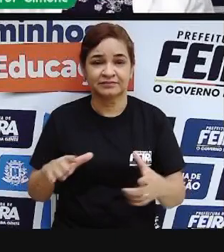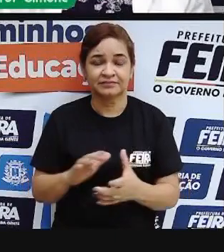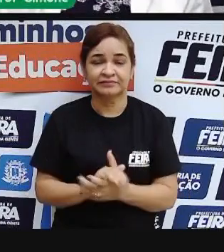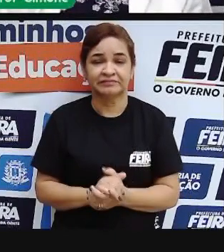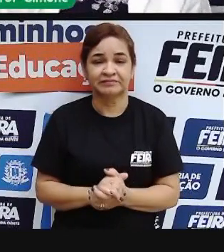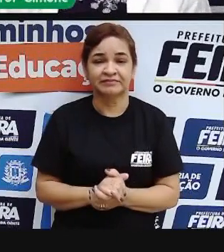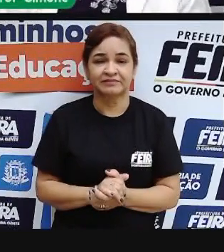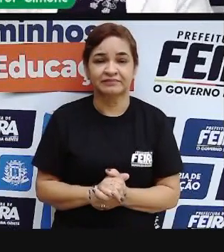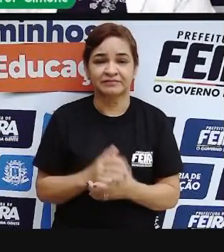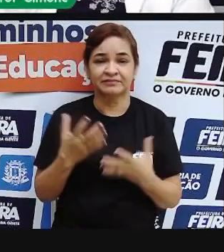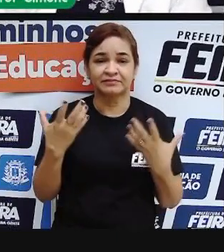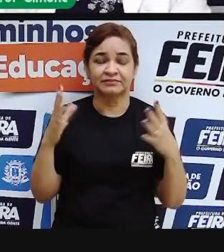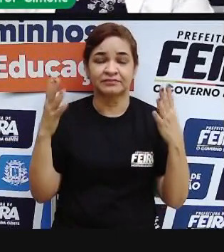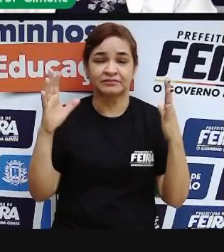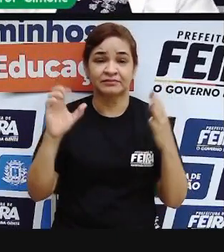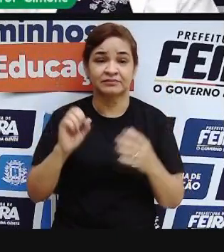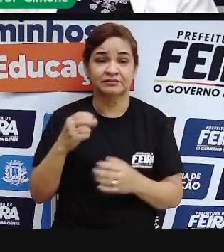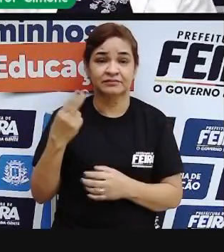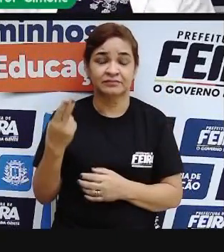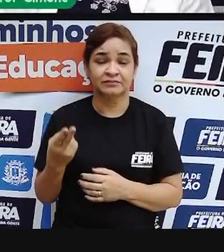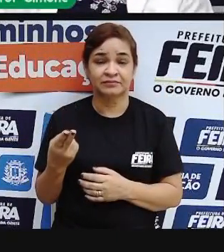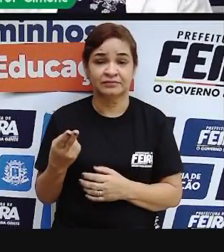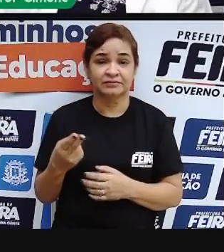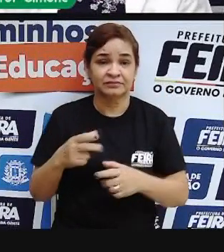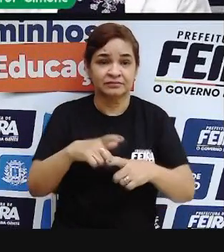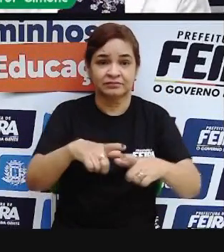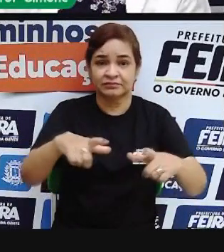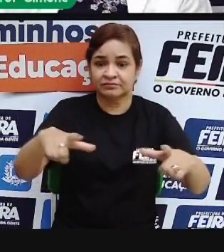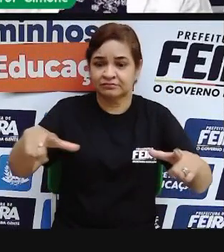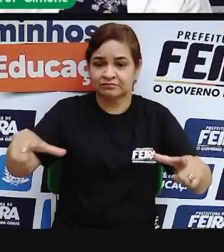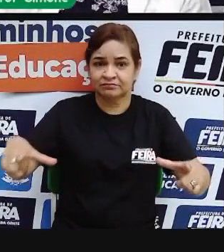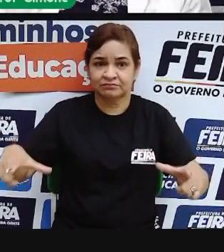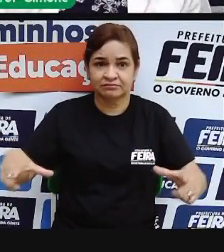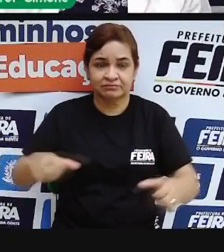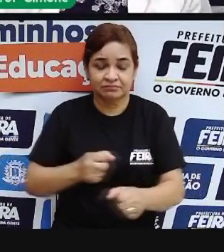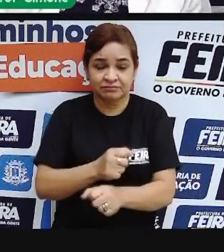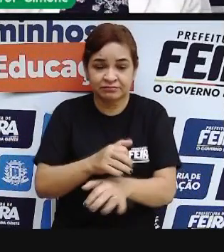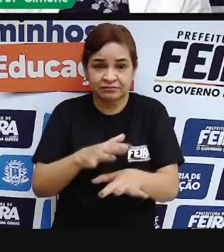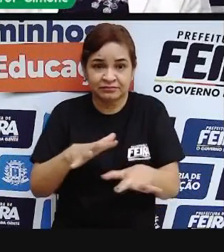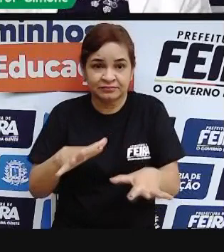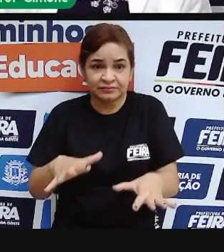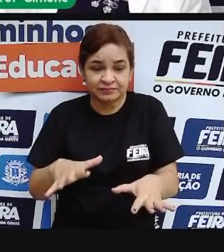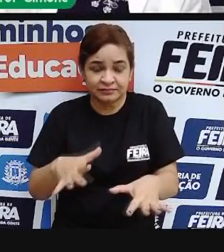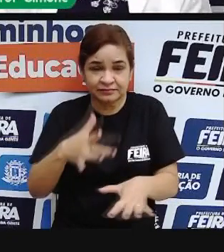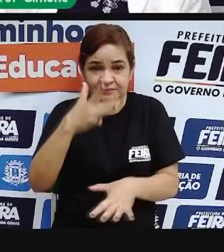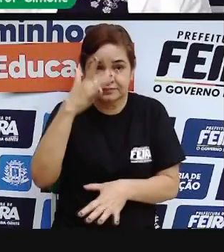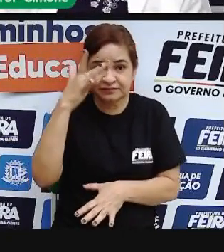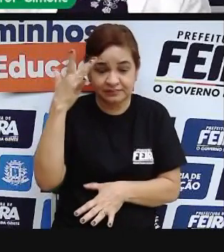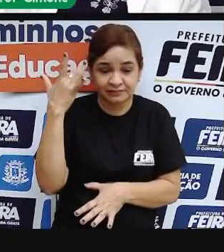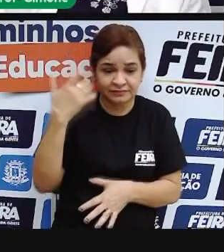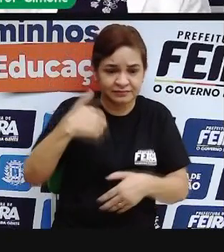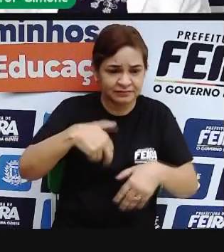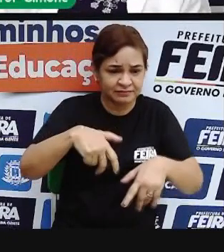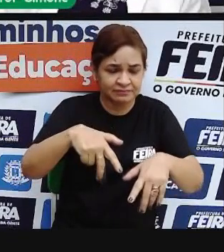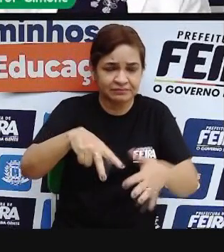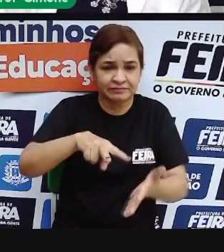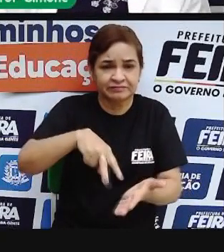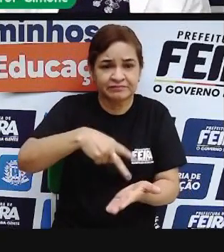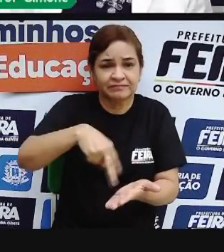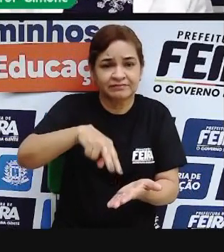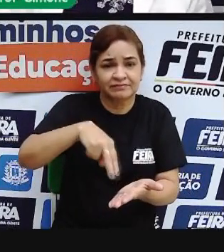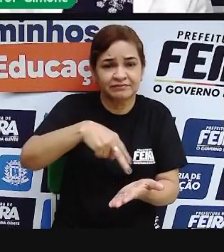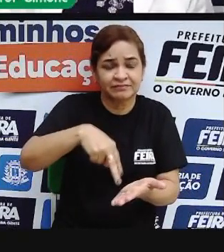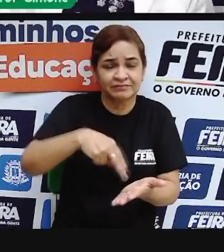fechados de festa, ou ainda em grandes terrenos abertos, né? Por isso os terreiros. E aí ele fala aqui, ó, do xote e